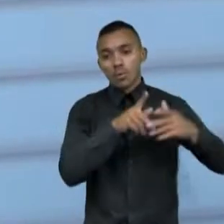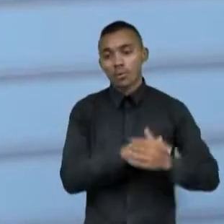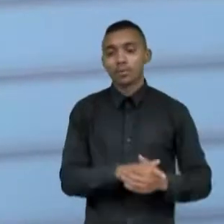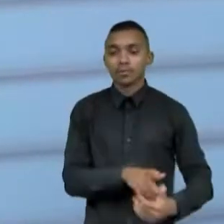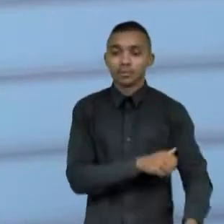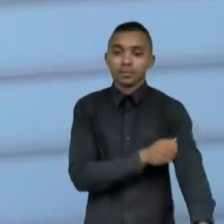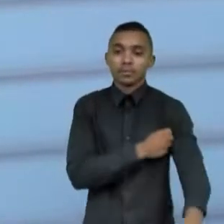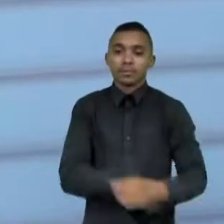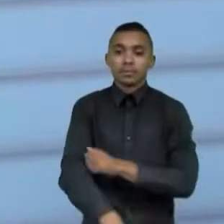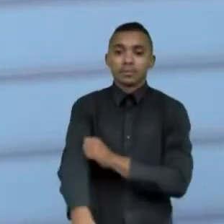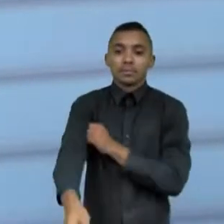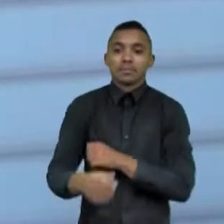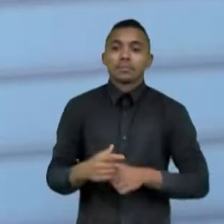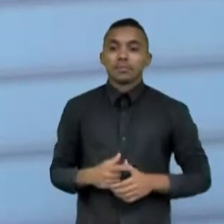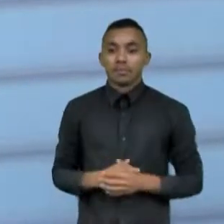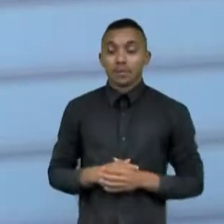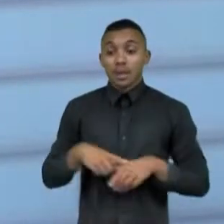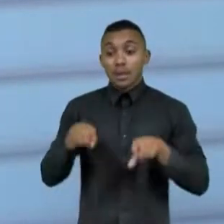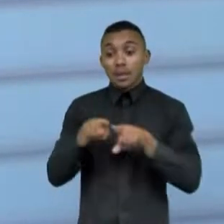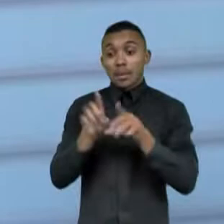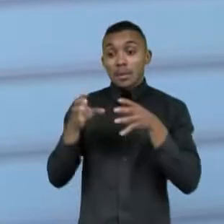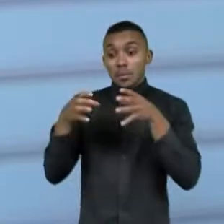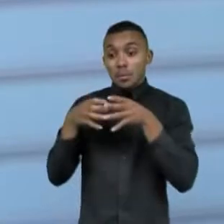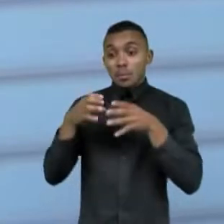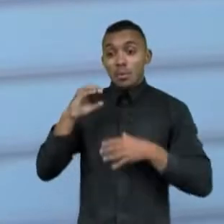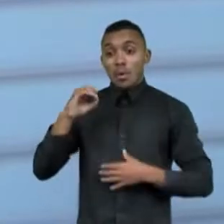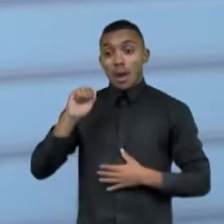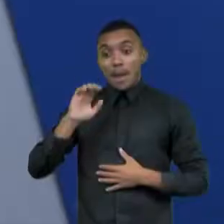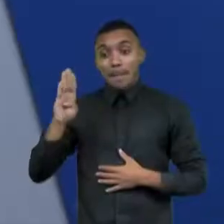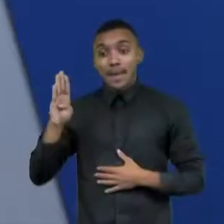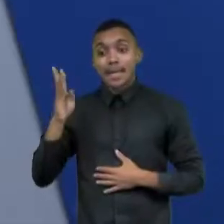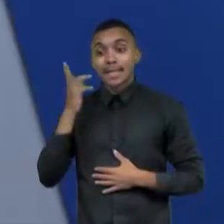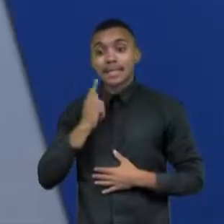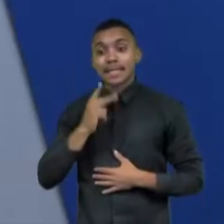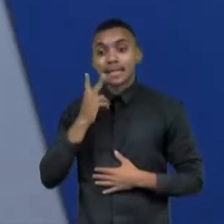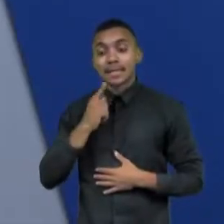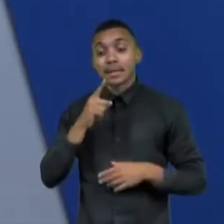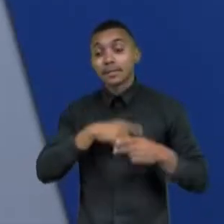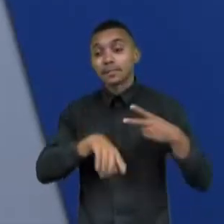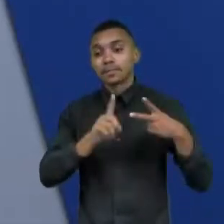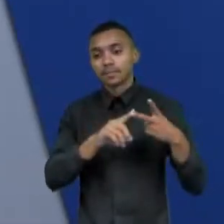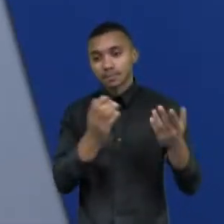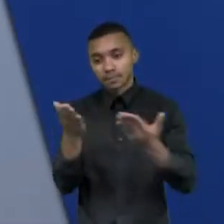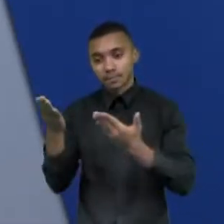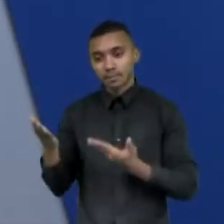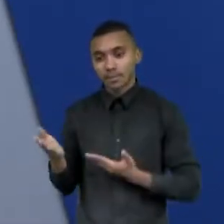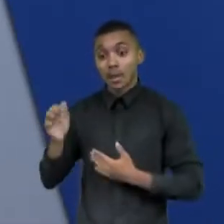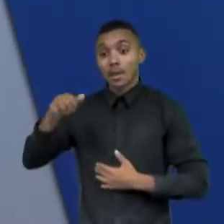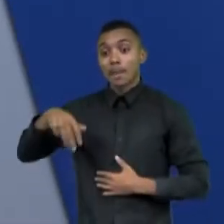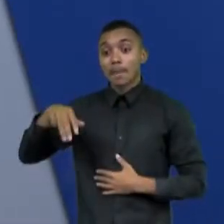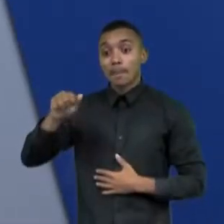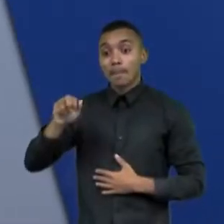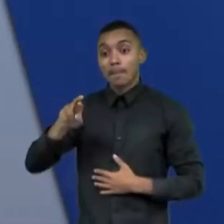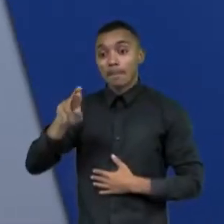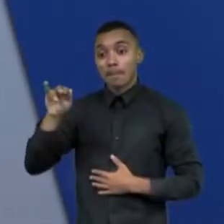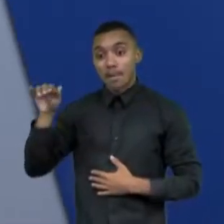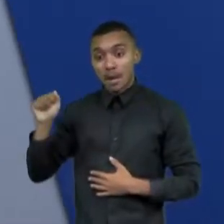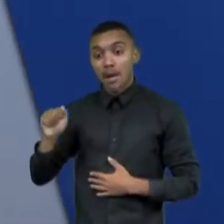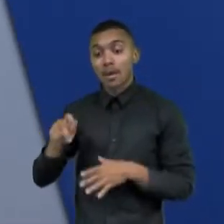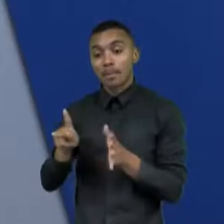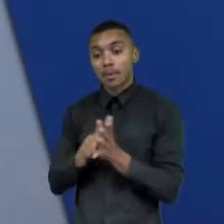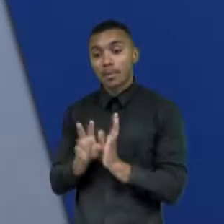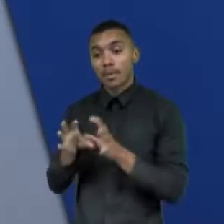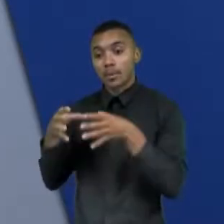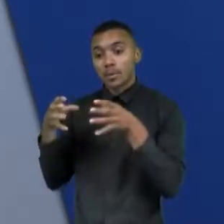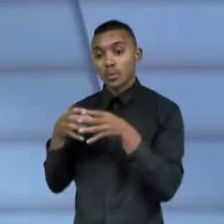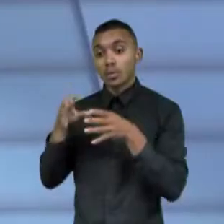integra a Comissão de Direitos Humanos da OAB, Ceará. Aqui comigo também a Maria de Lourdes Vieira, advogada popular, equipe lá do escritório Frei